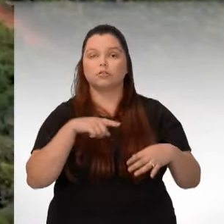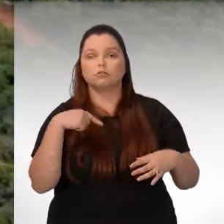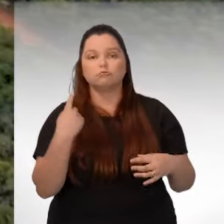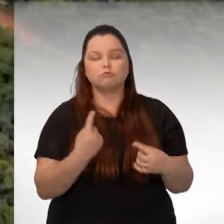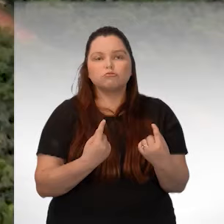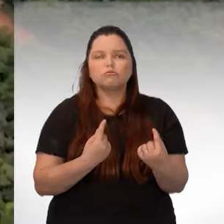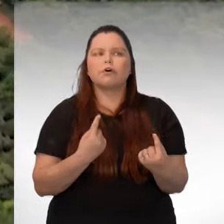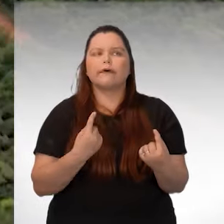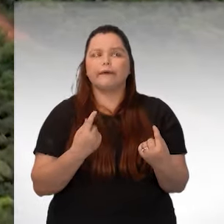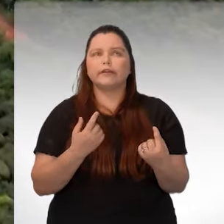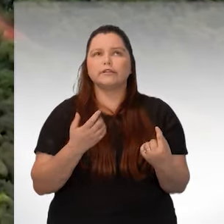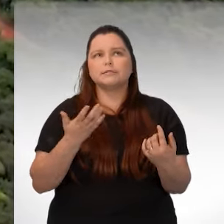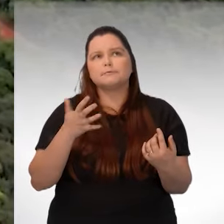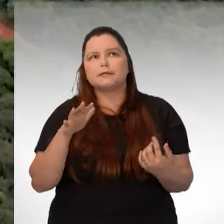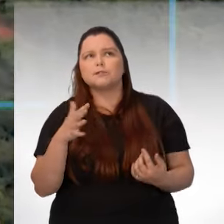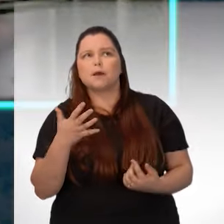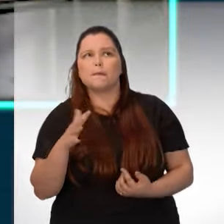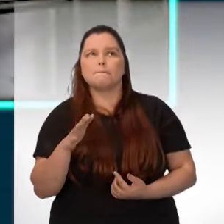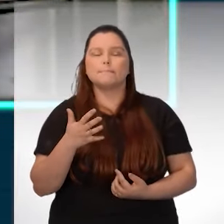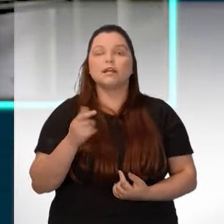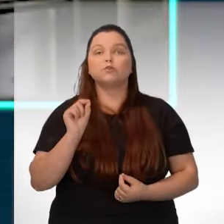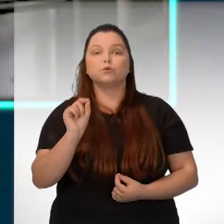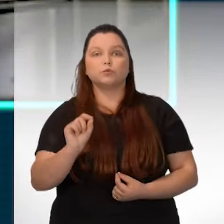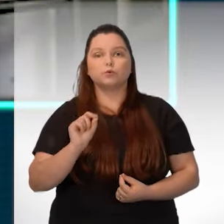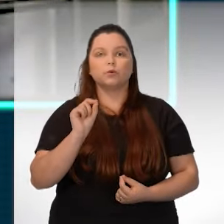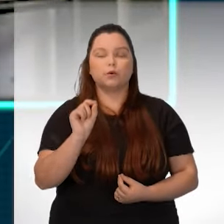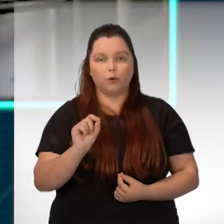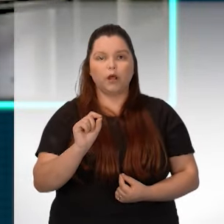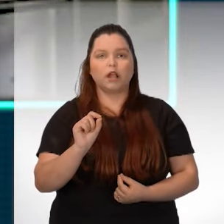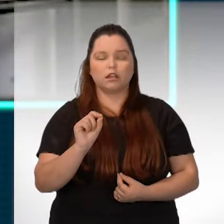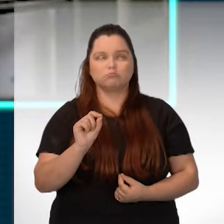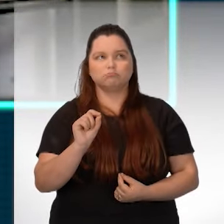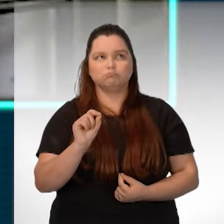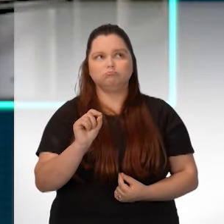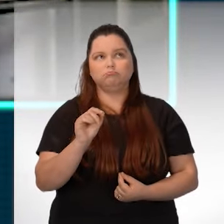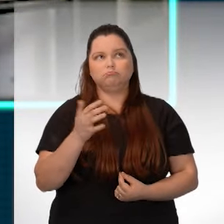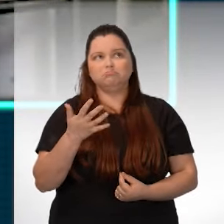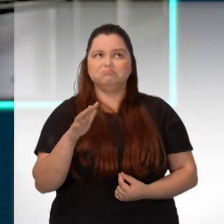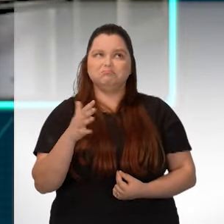né, em média, assim, em geral,